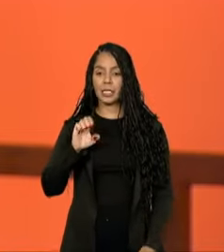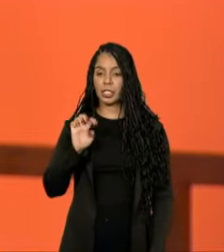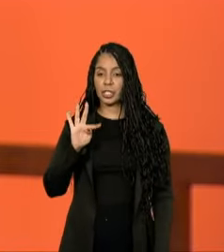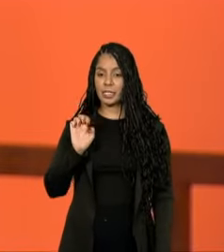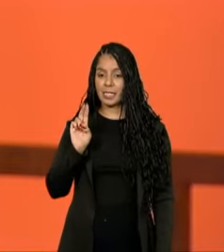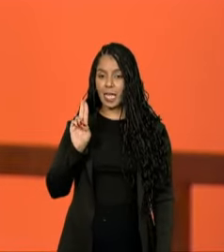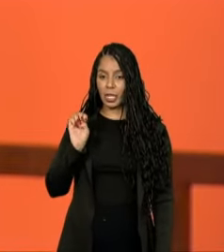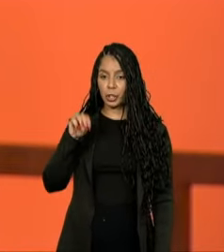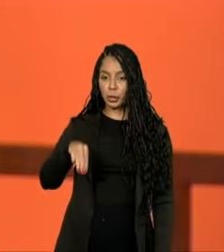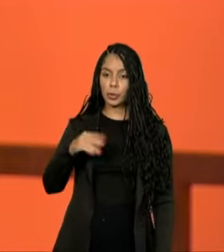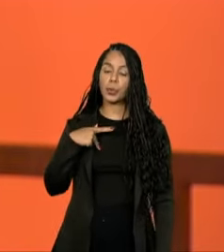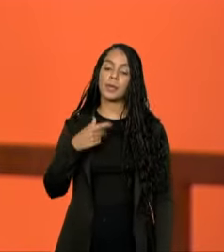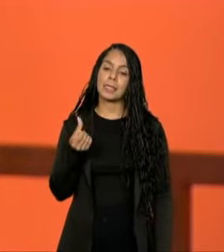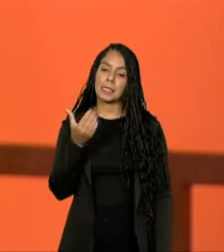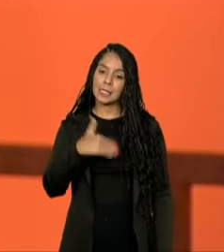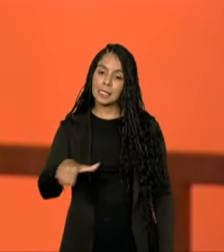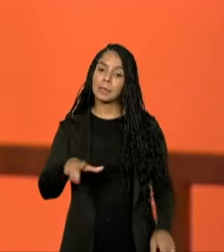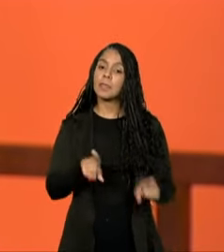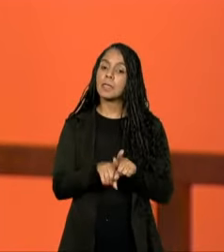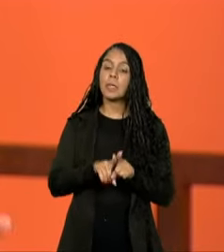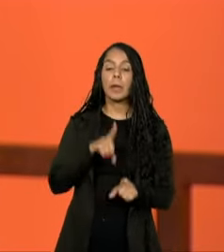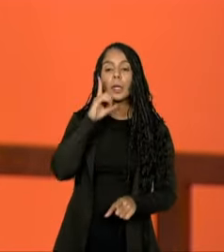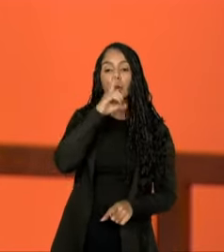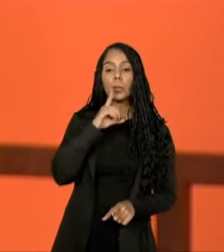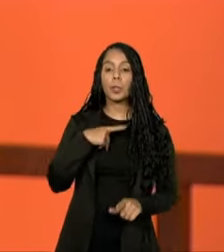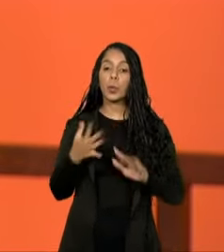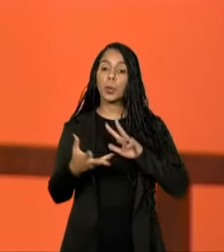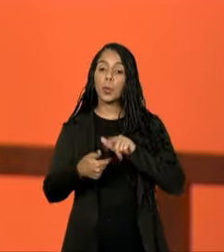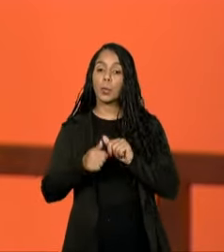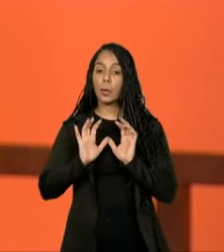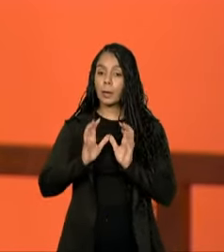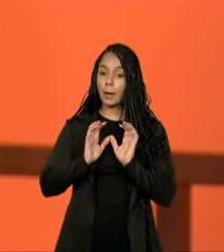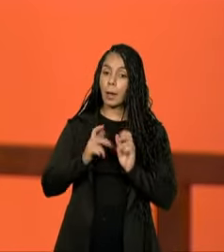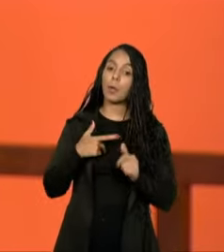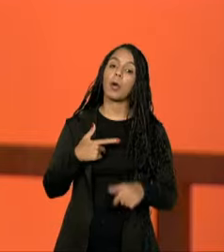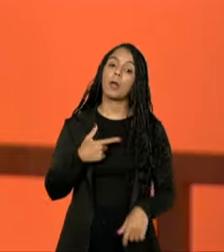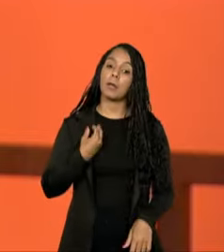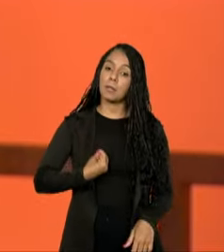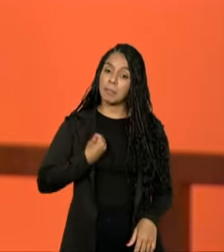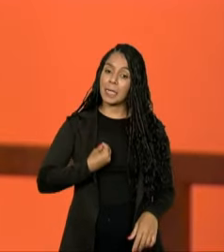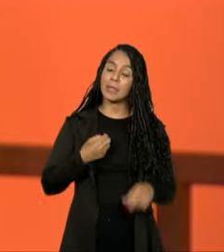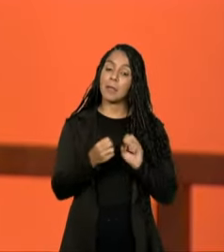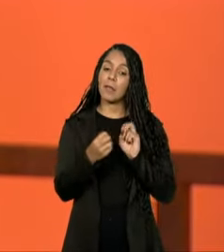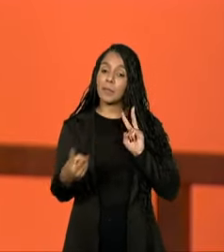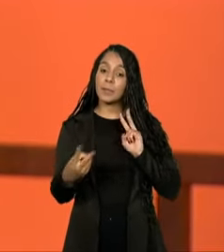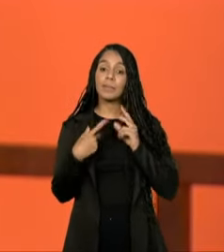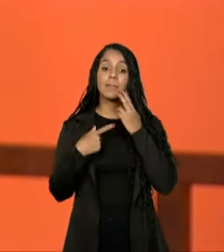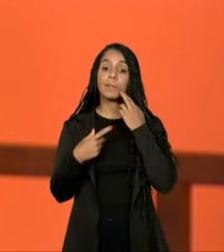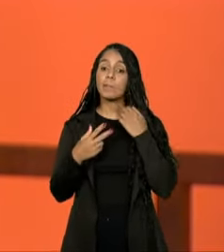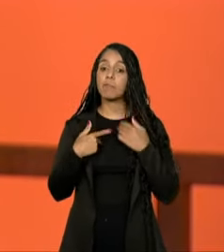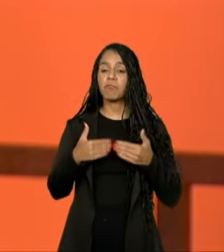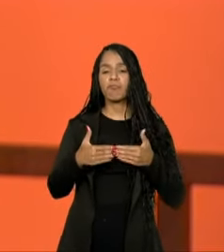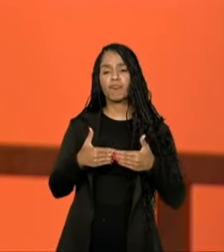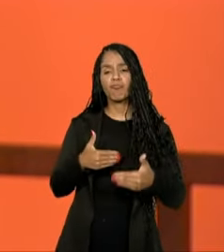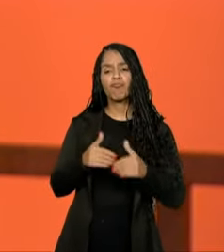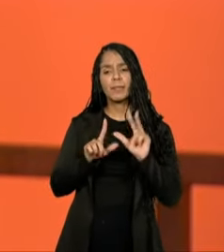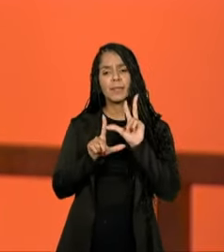às 6h30 da tarde. Também aos domingos, no Mundo da Bola, eu vou participar também, eventualmente. Que bom! E, em breve, a TV